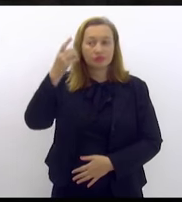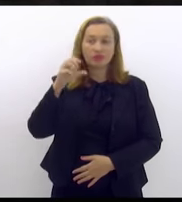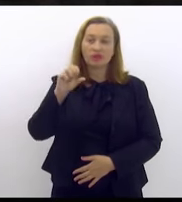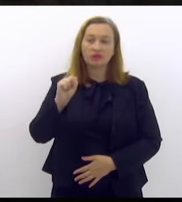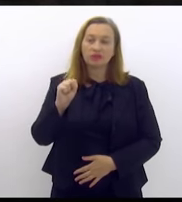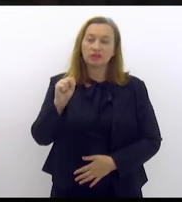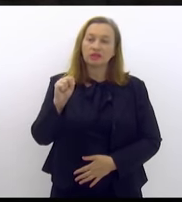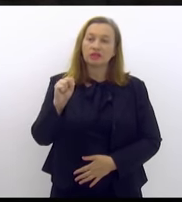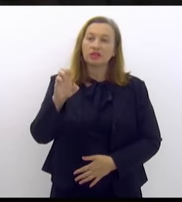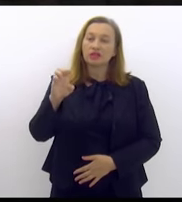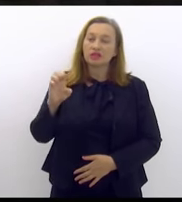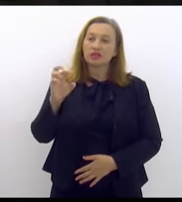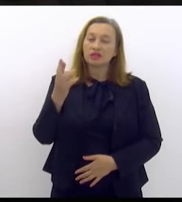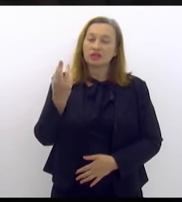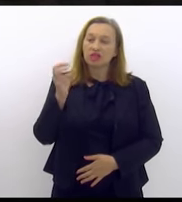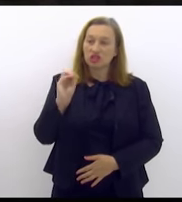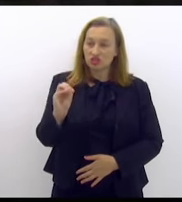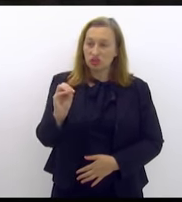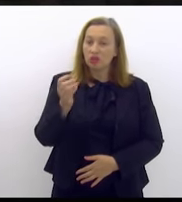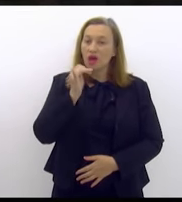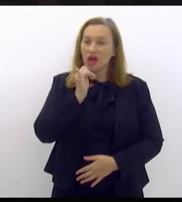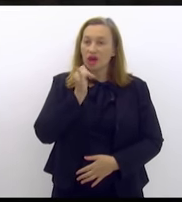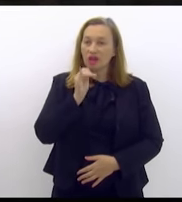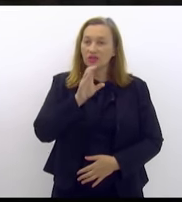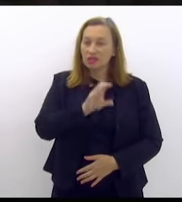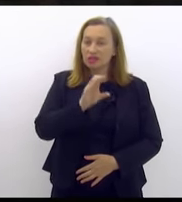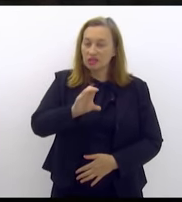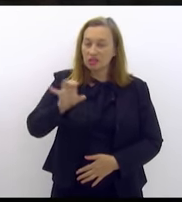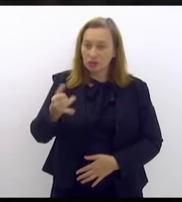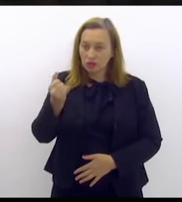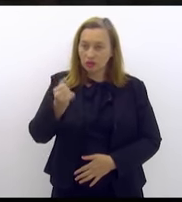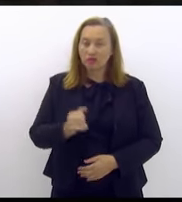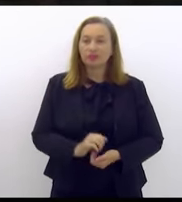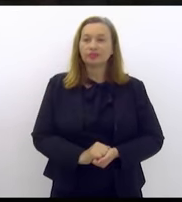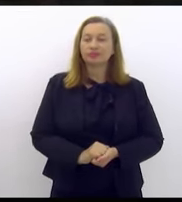Serginho, relator da CCJ, a